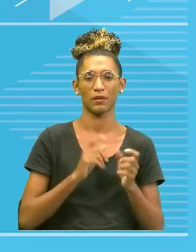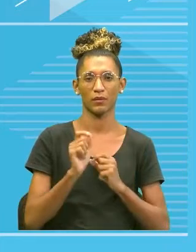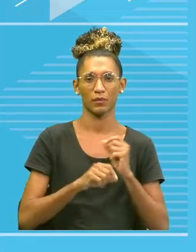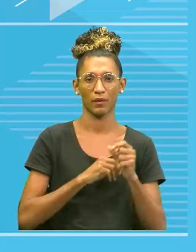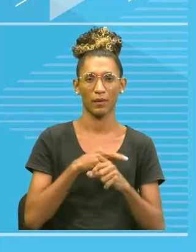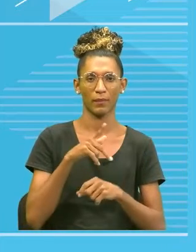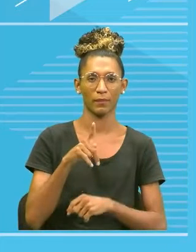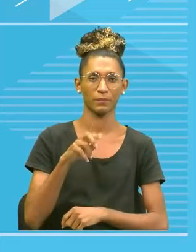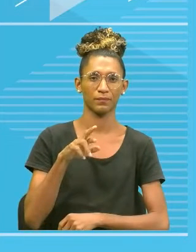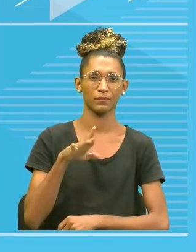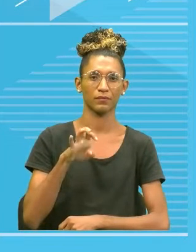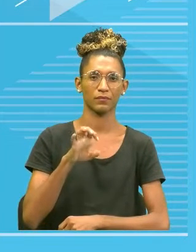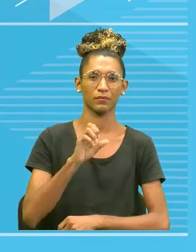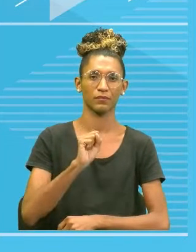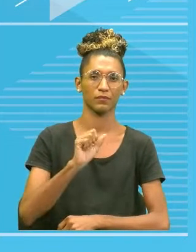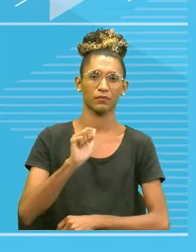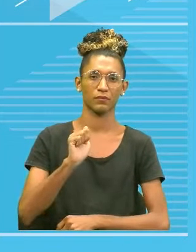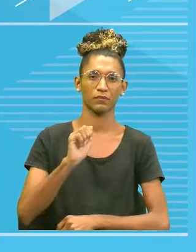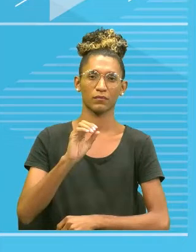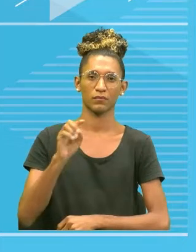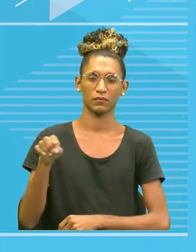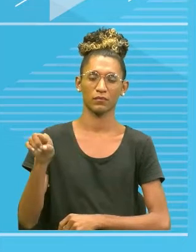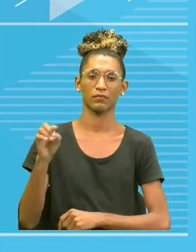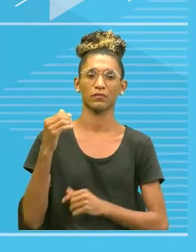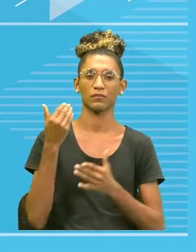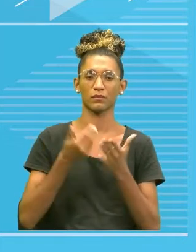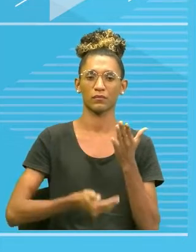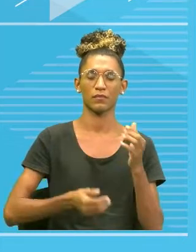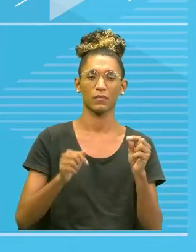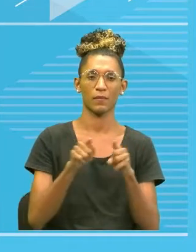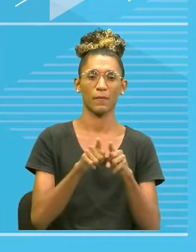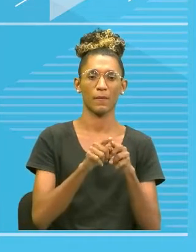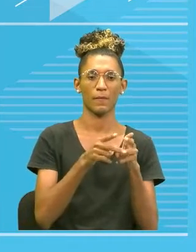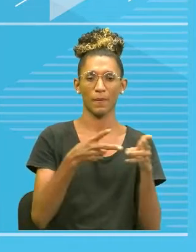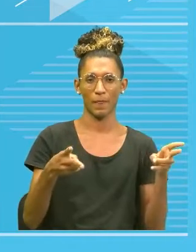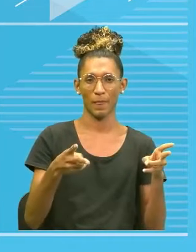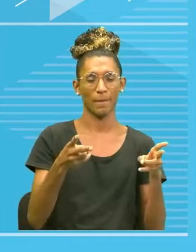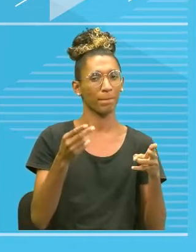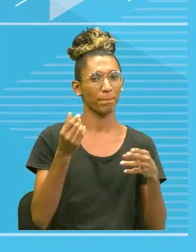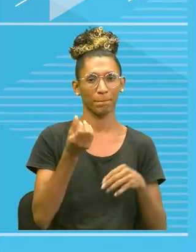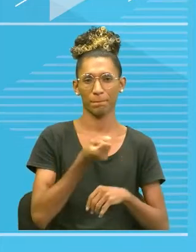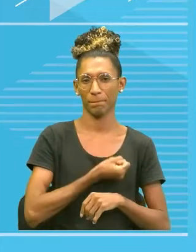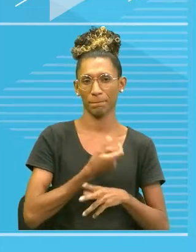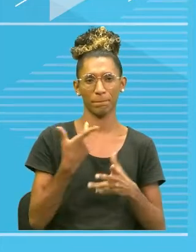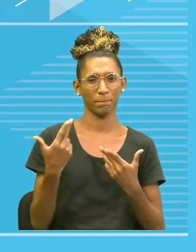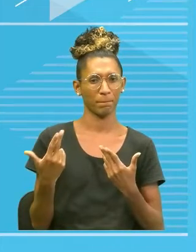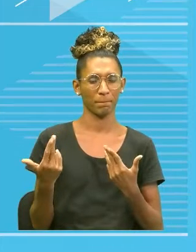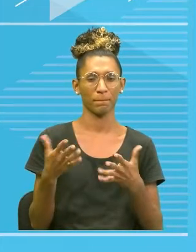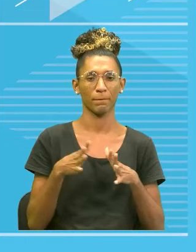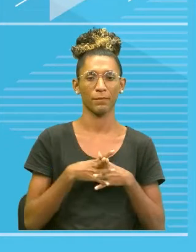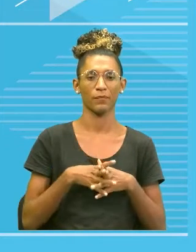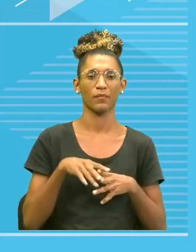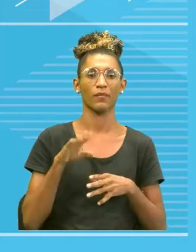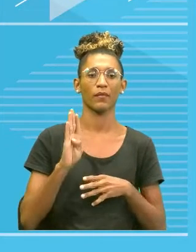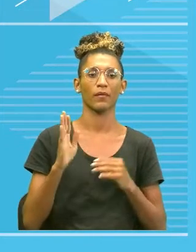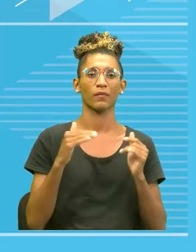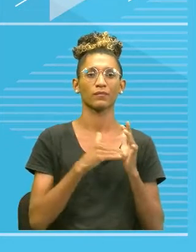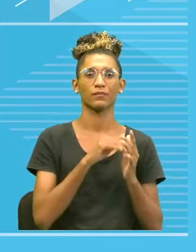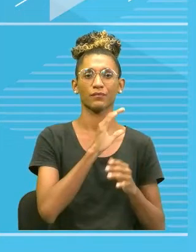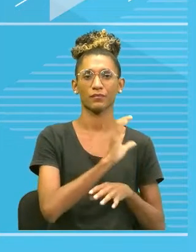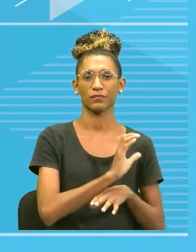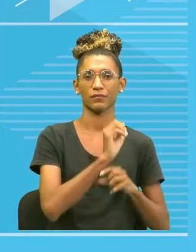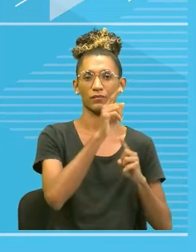pressão e está tendo um volume constante, tá bom? Então, de B para C, no